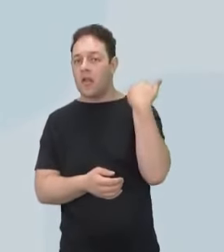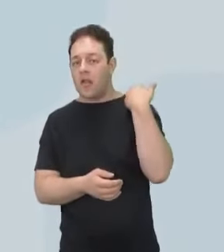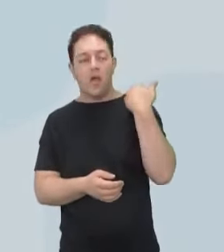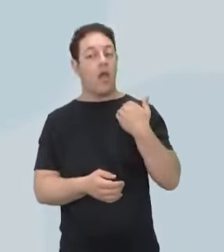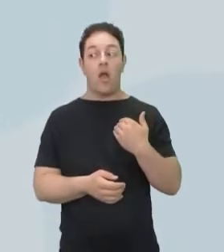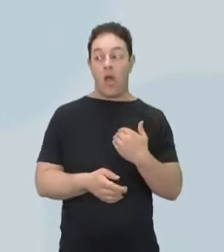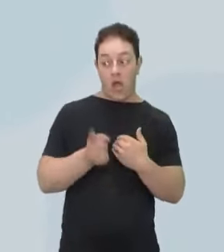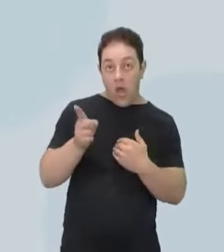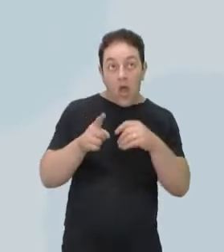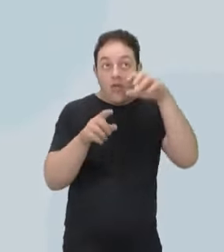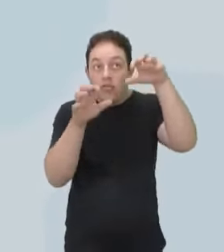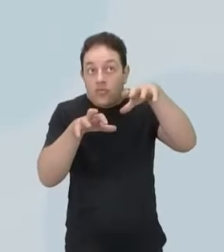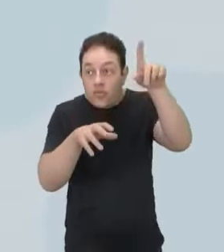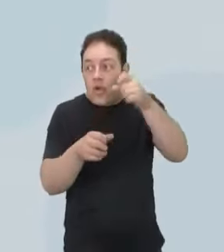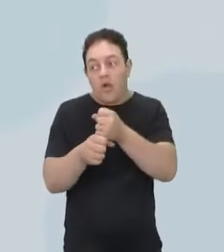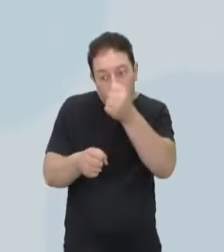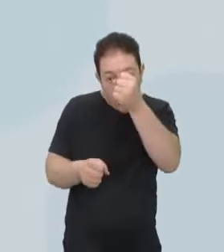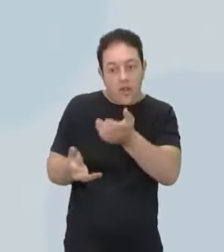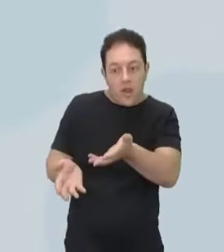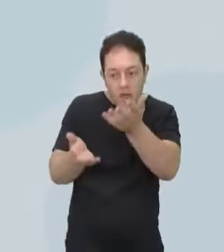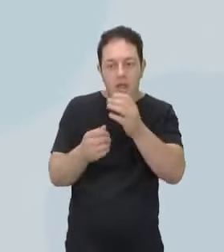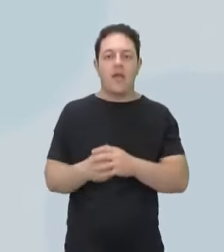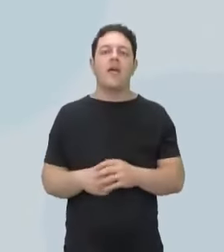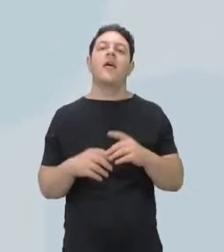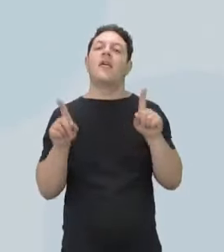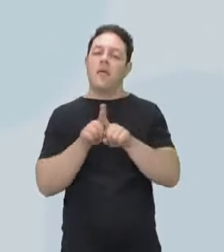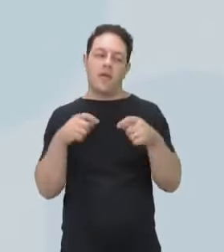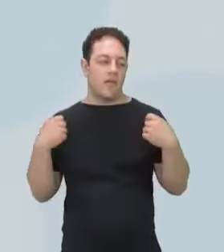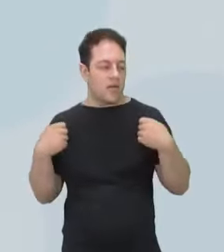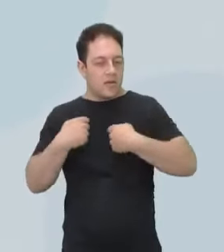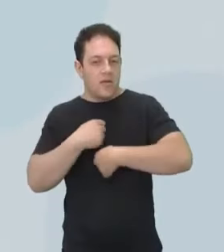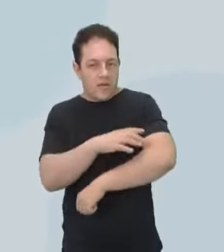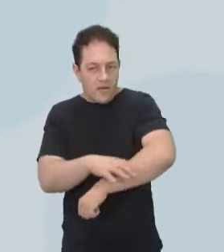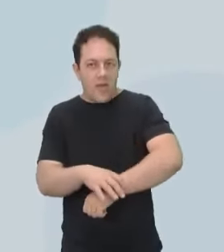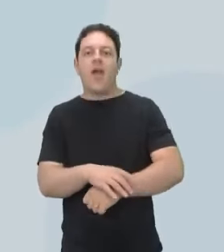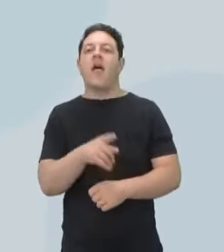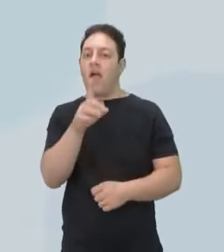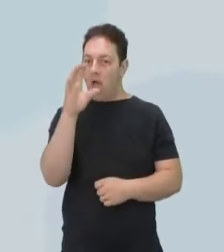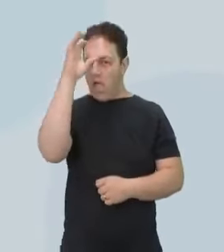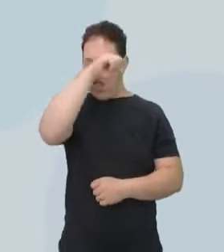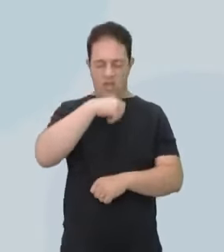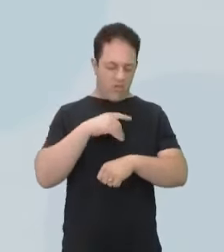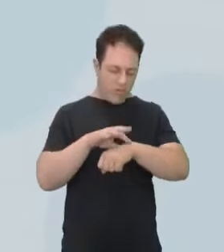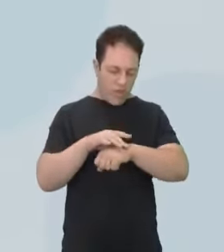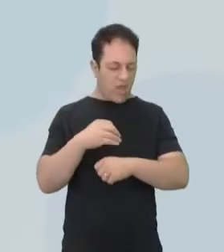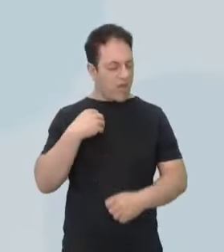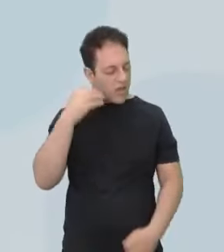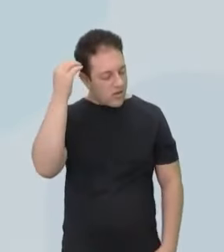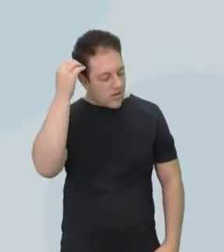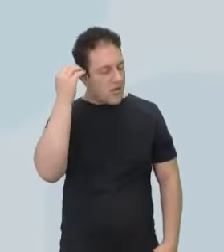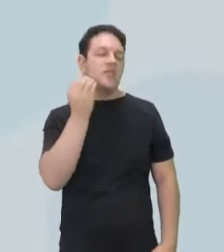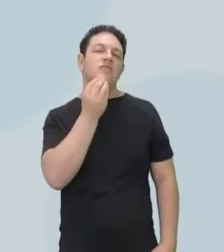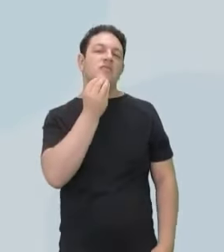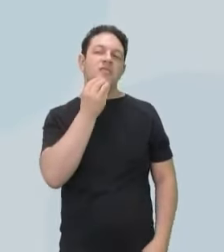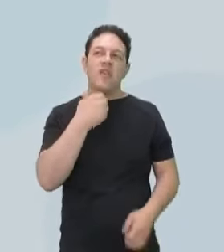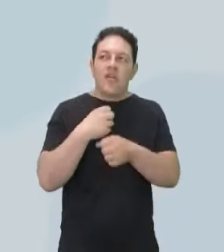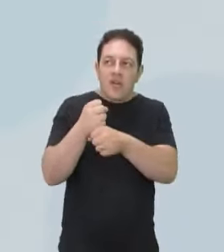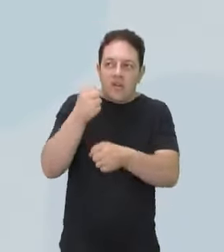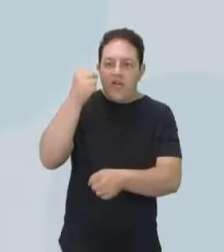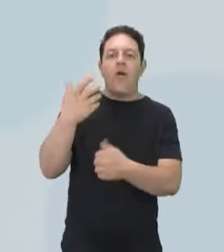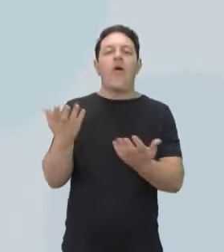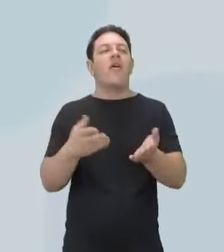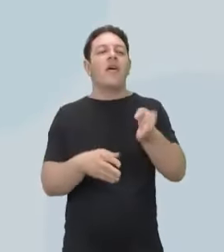leva o guarda-chuva. Né? Ou então leva a blusa, né? Aí você aprende que você fica doente e fala, não, devia ter trazido o guarda-chuva, ou você vai para uma